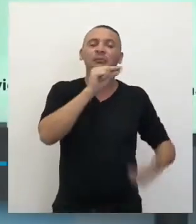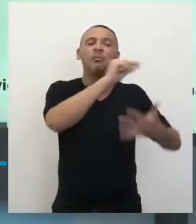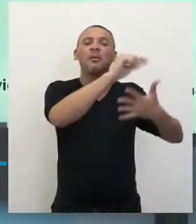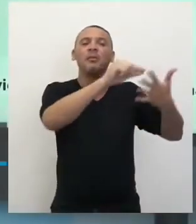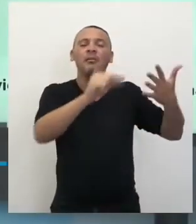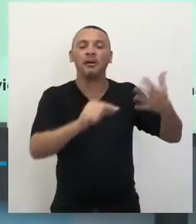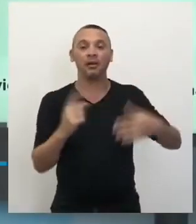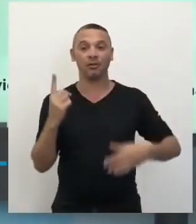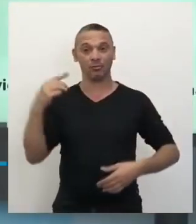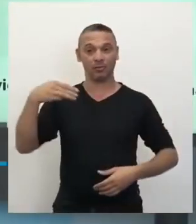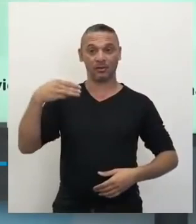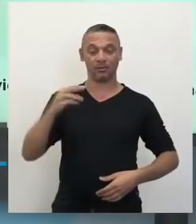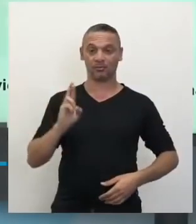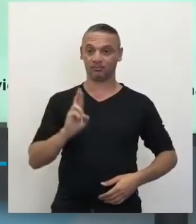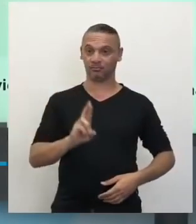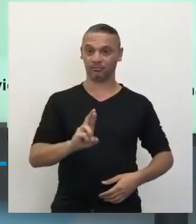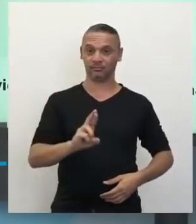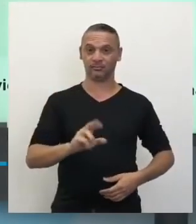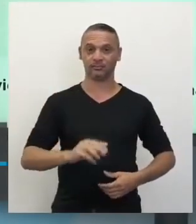Então, 1 minuto.